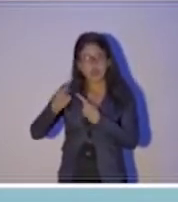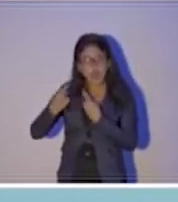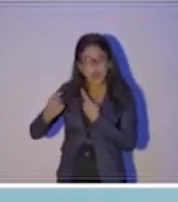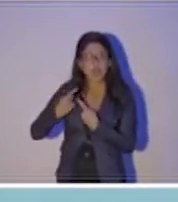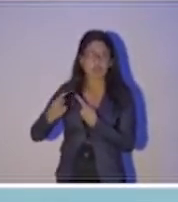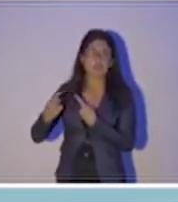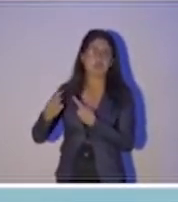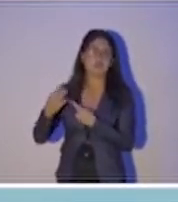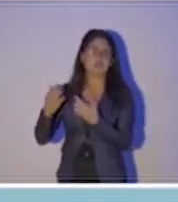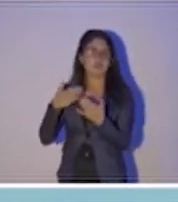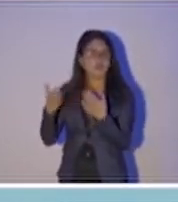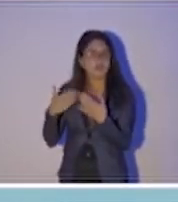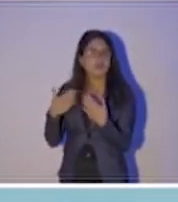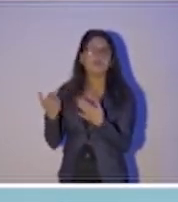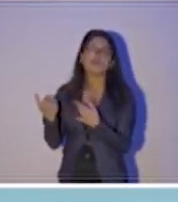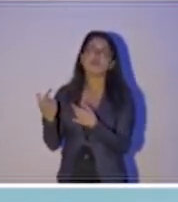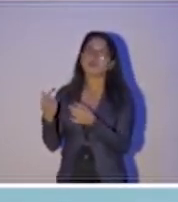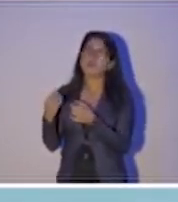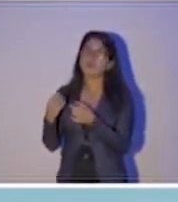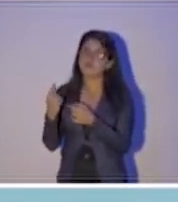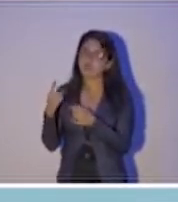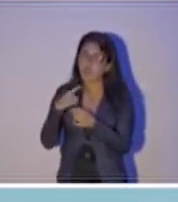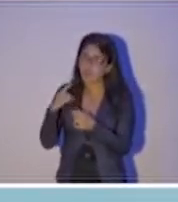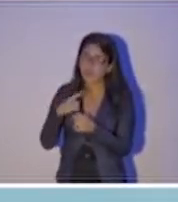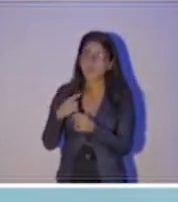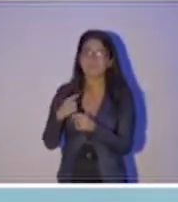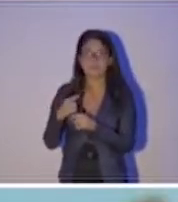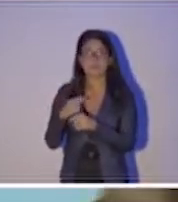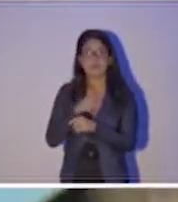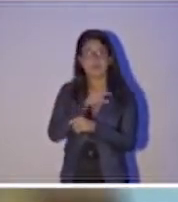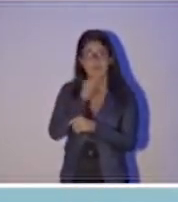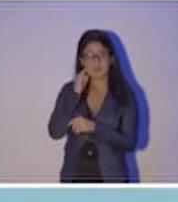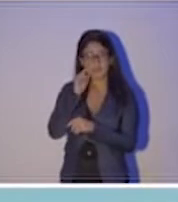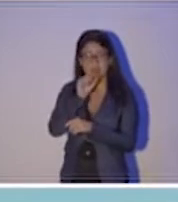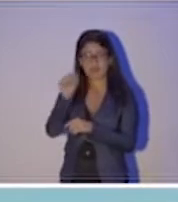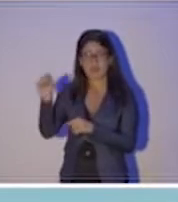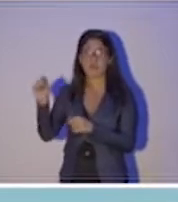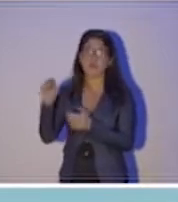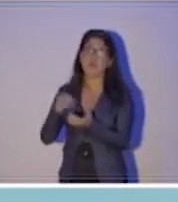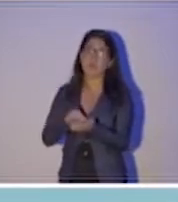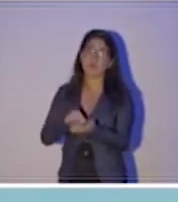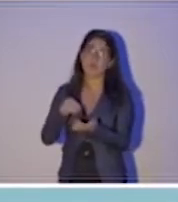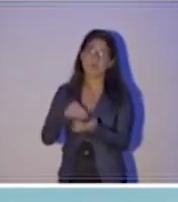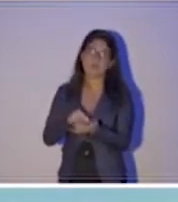tem faltado, isso realmente é difícil de se garantir.